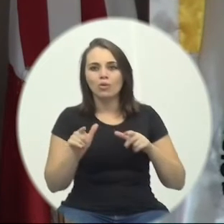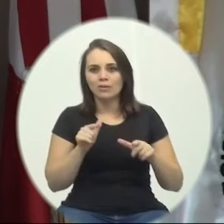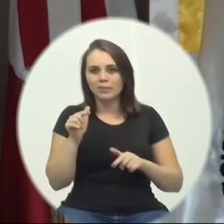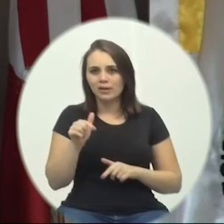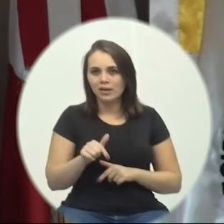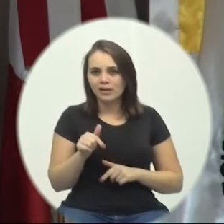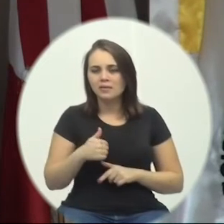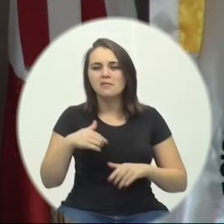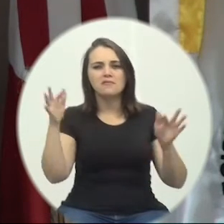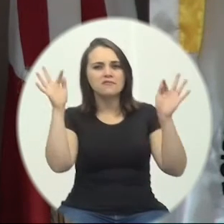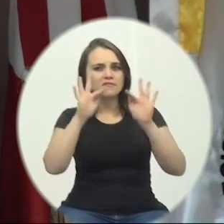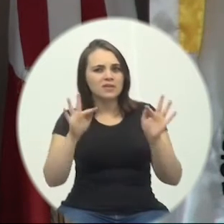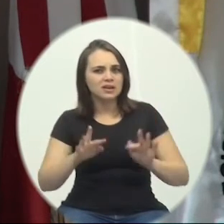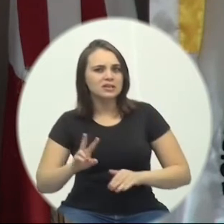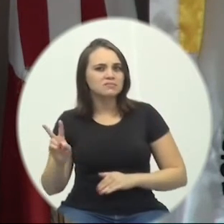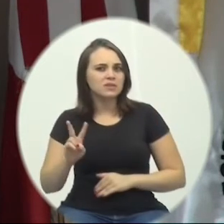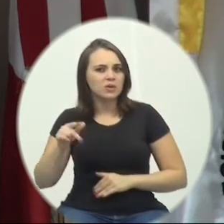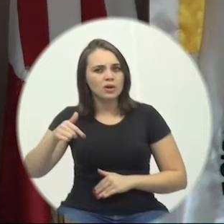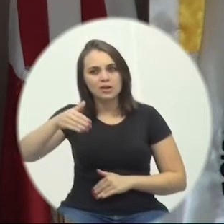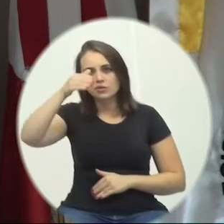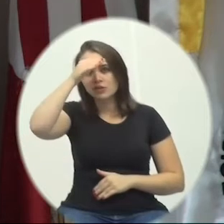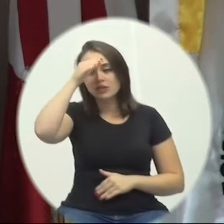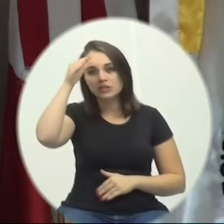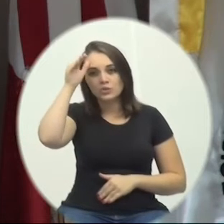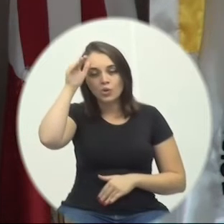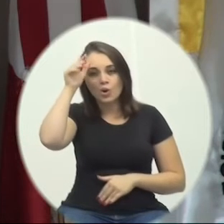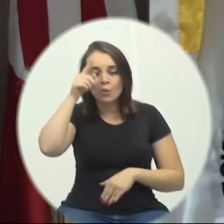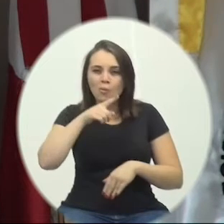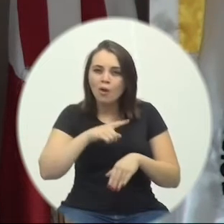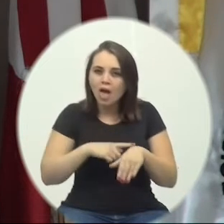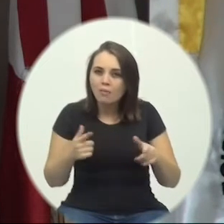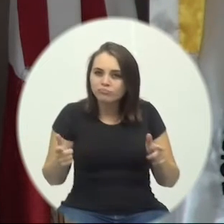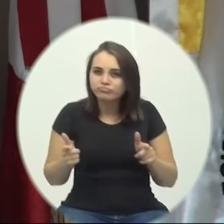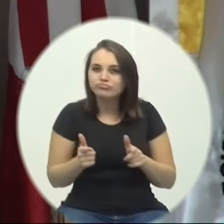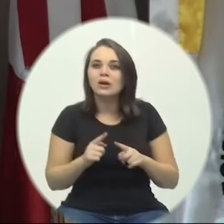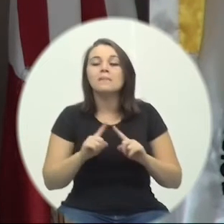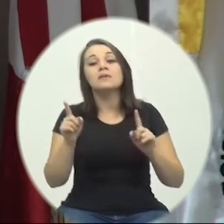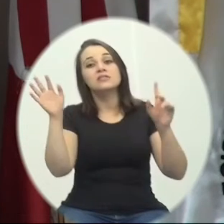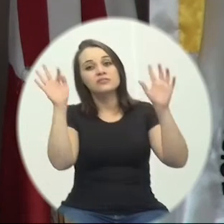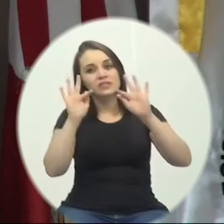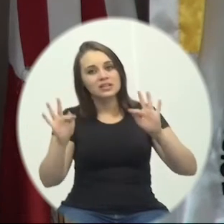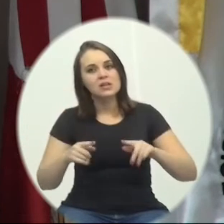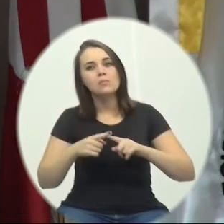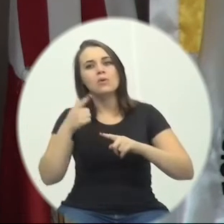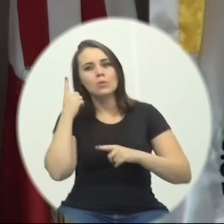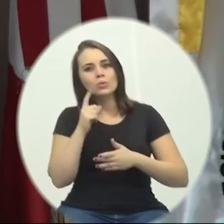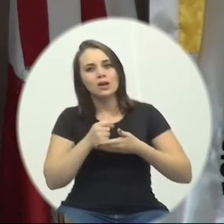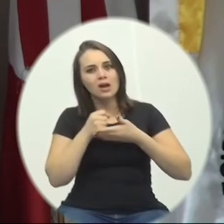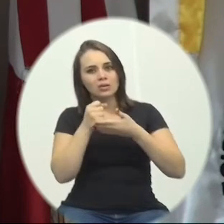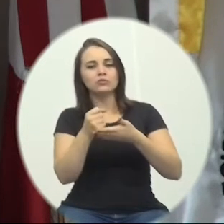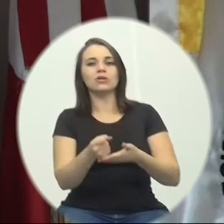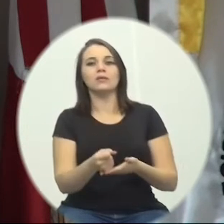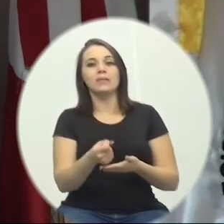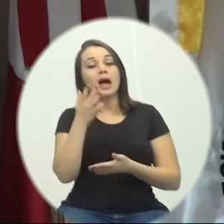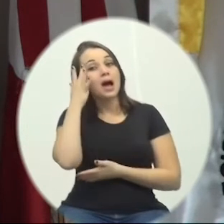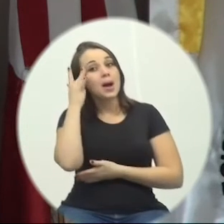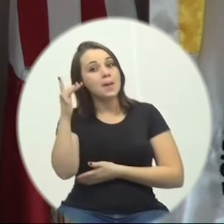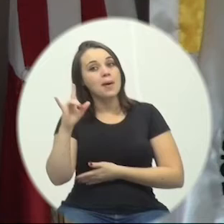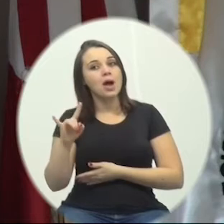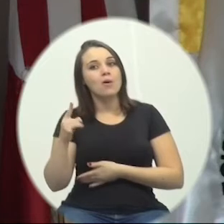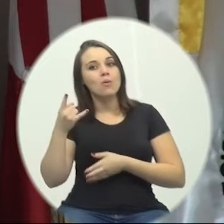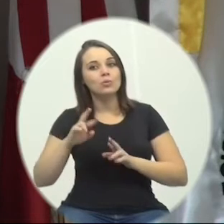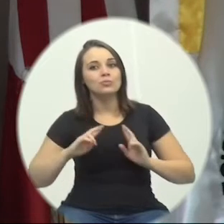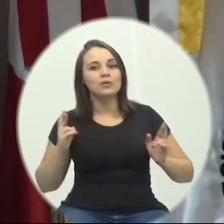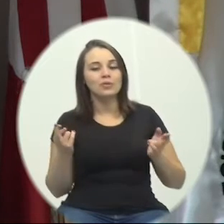feliz de ser vereador da minha cidade, mesmo que por um breve período, feliz por ter contribuído. Amanhã é minha última